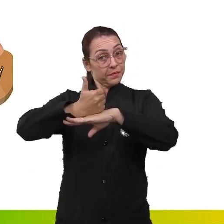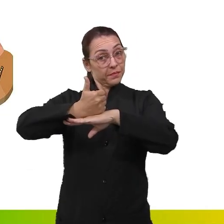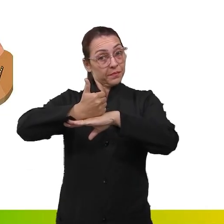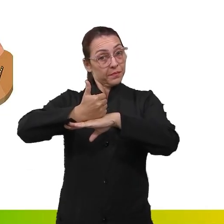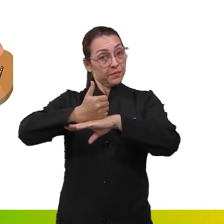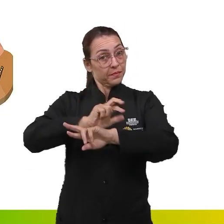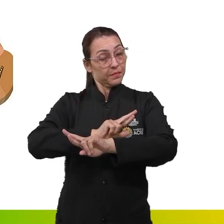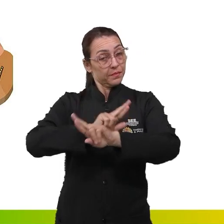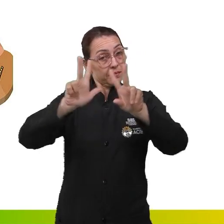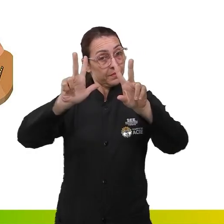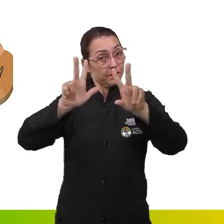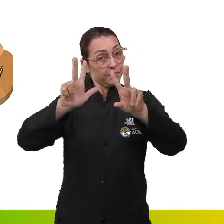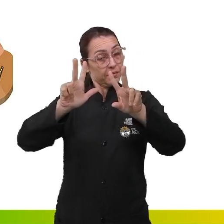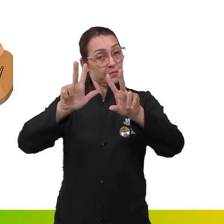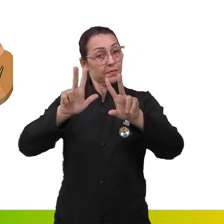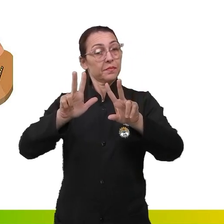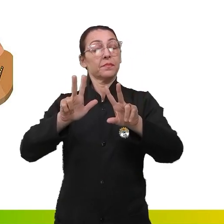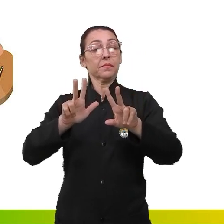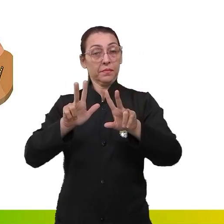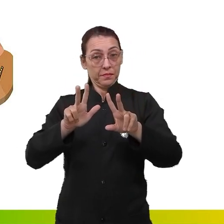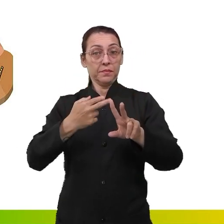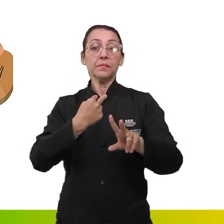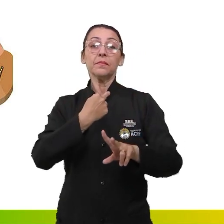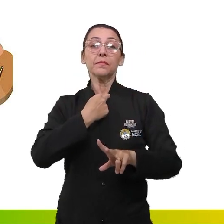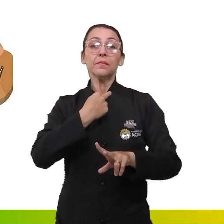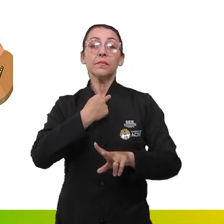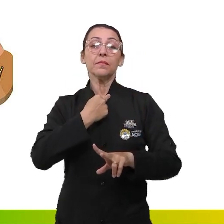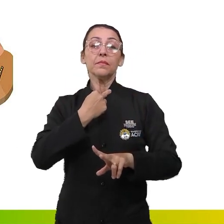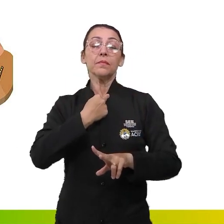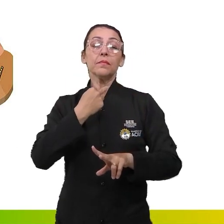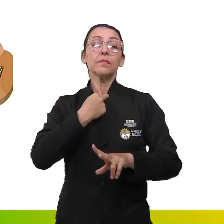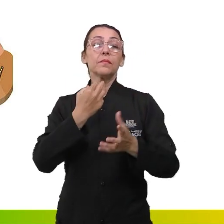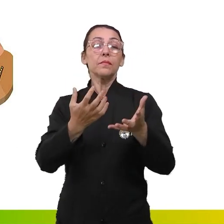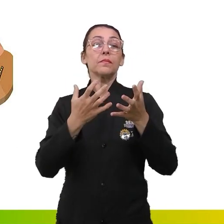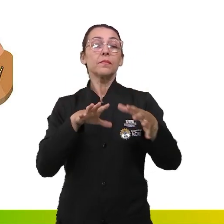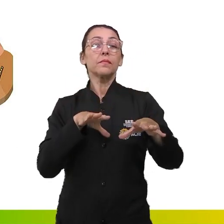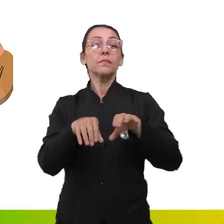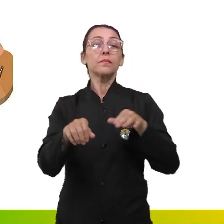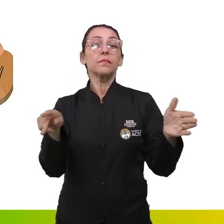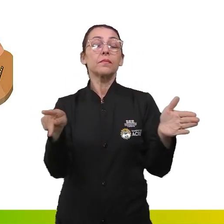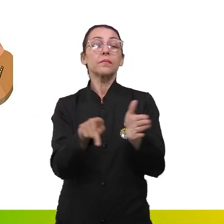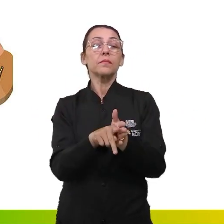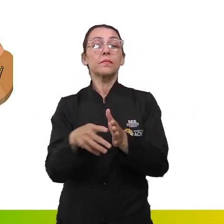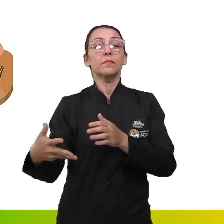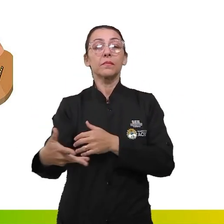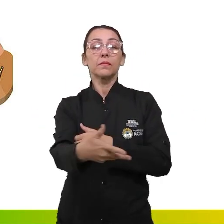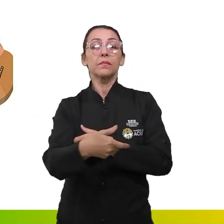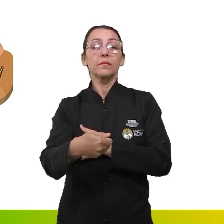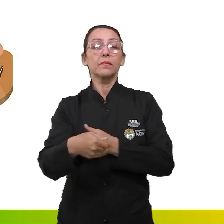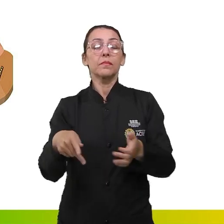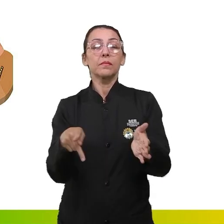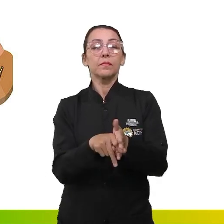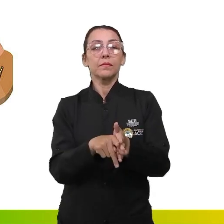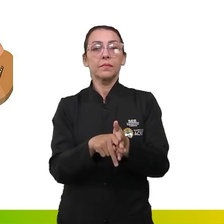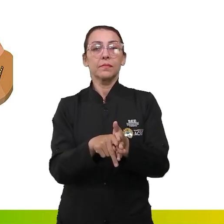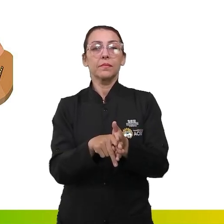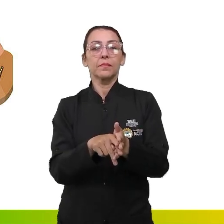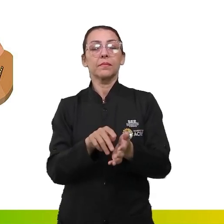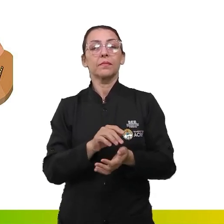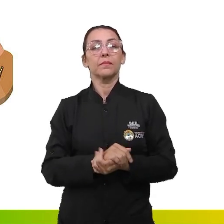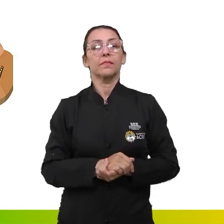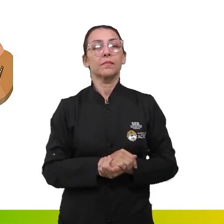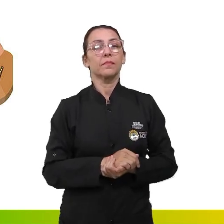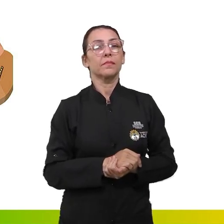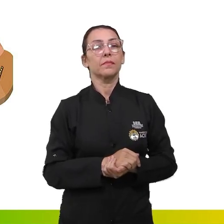Aí a diferença, as profissões são ocupações, né, que requerem uma formação especializada ou habilidades específicas, tá bom?